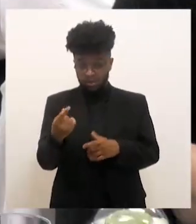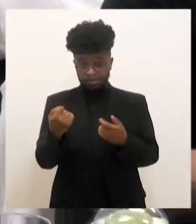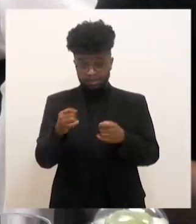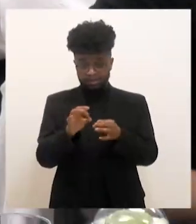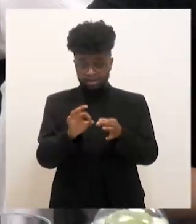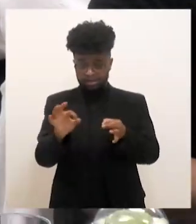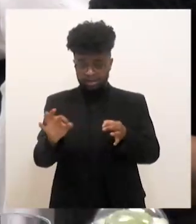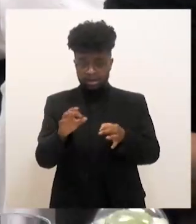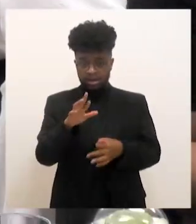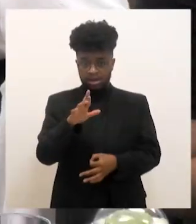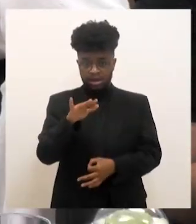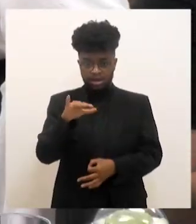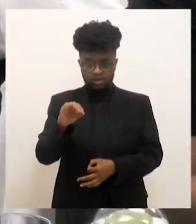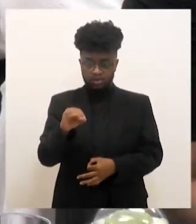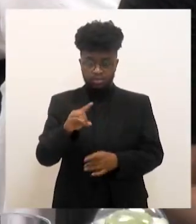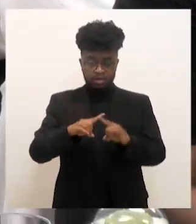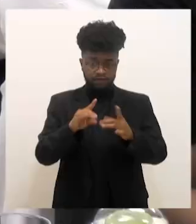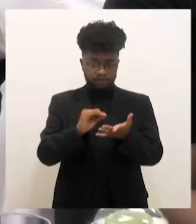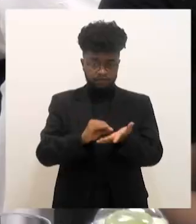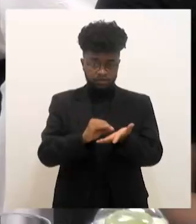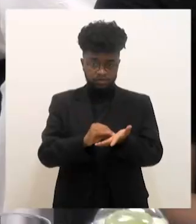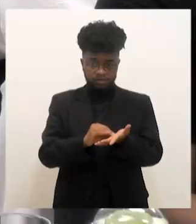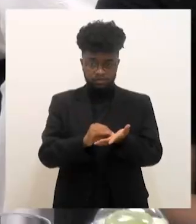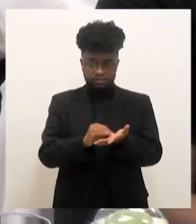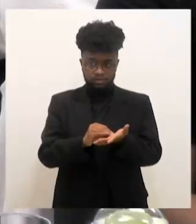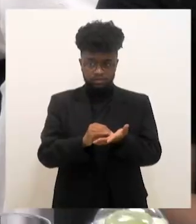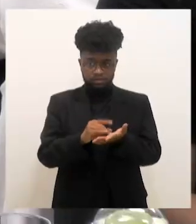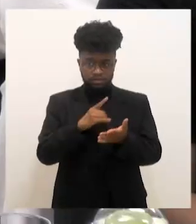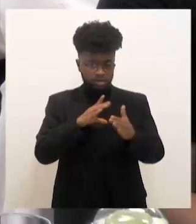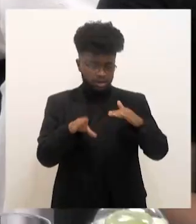raio. Não tem raio. Tem na emenda.